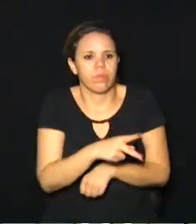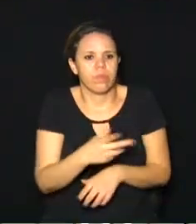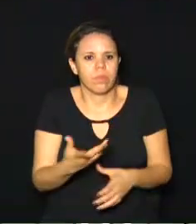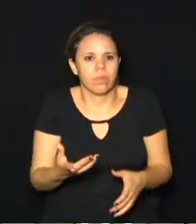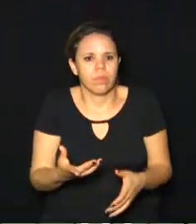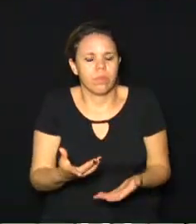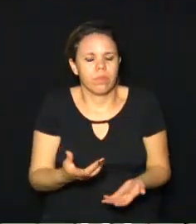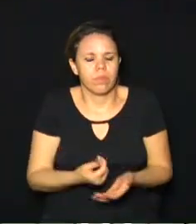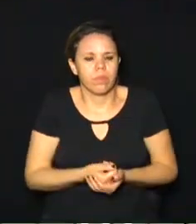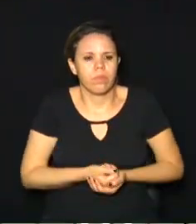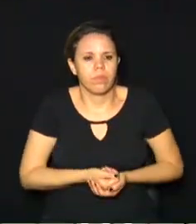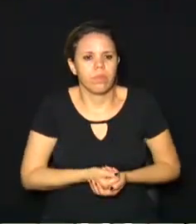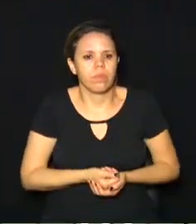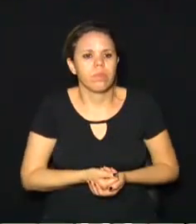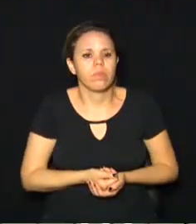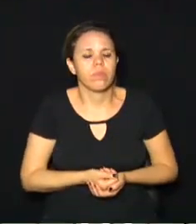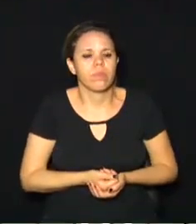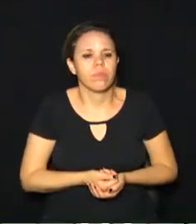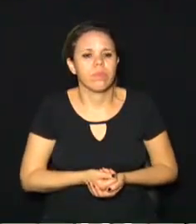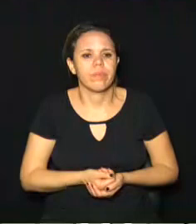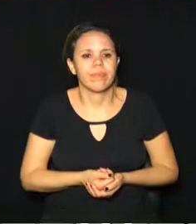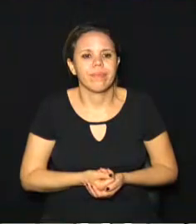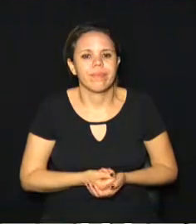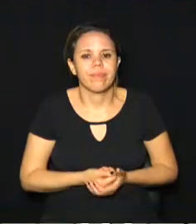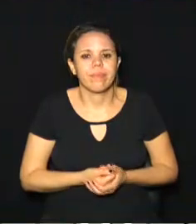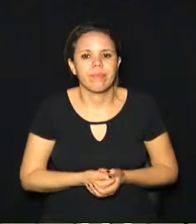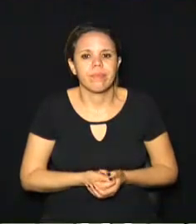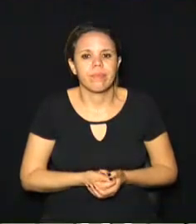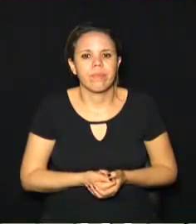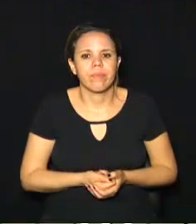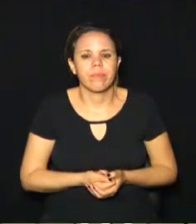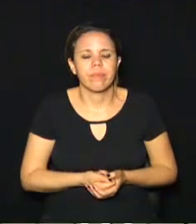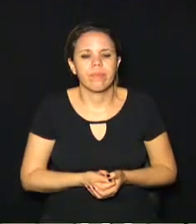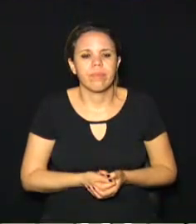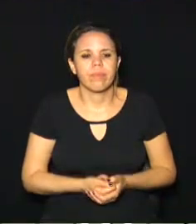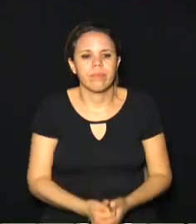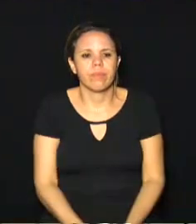pessoal, né? É uma outra questão que aparece aqui.